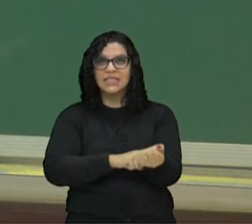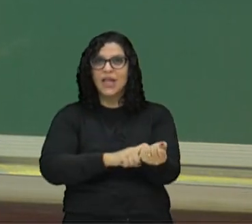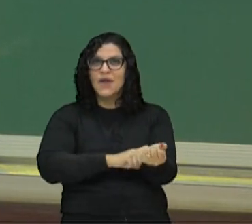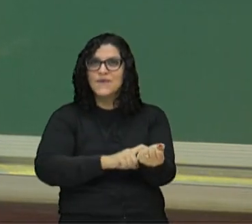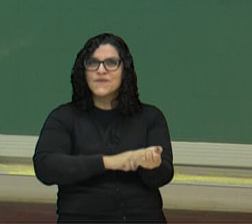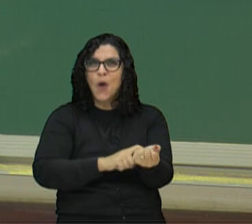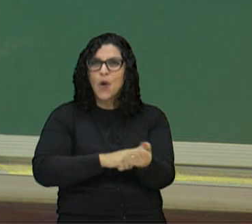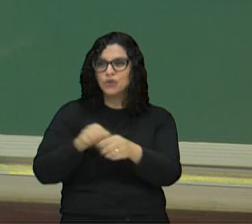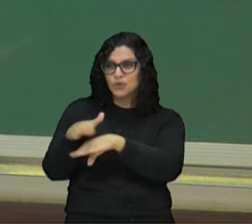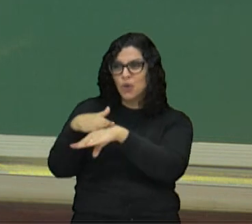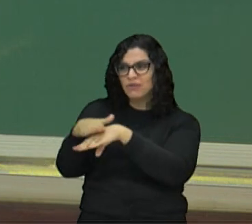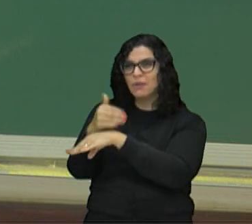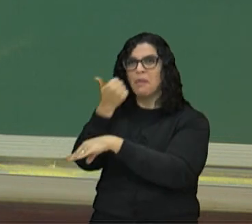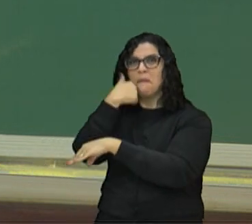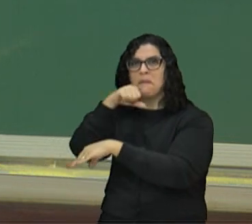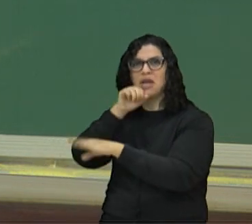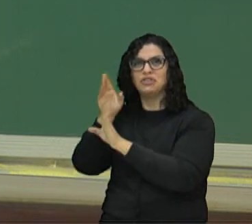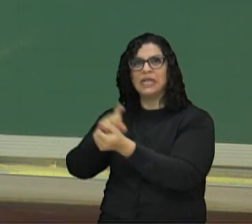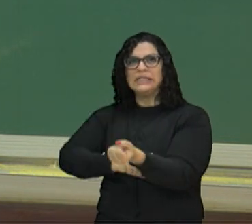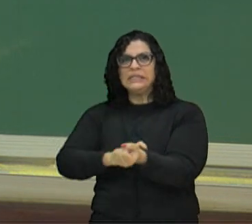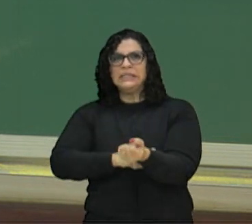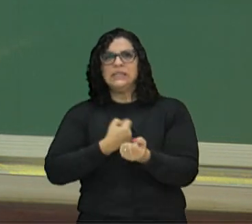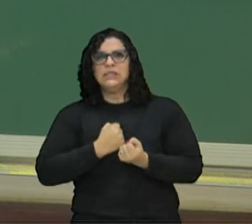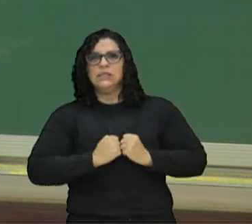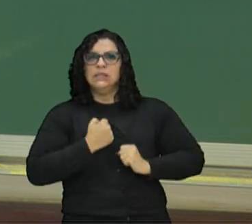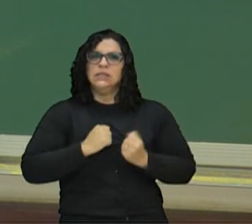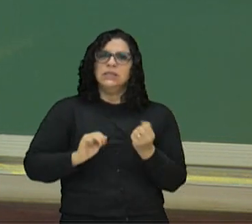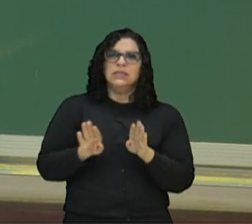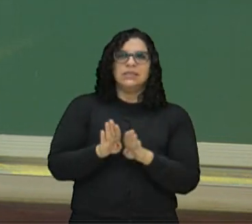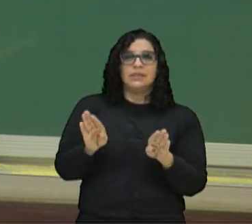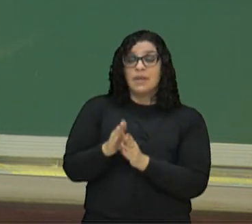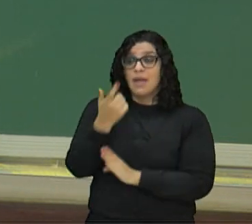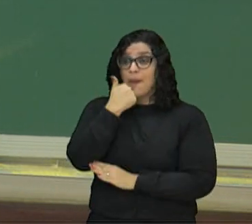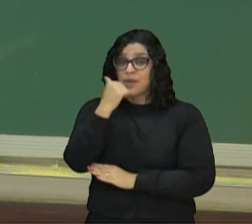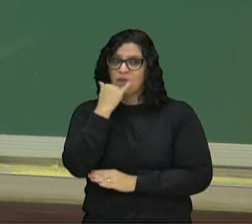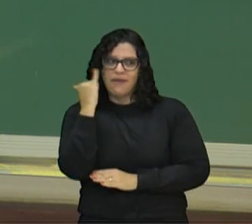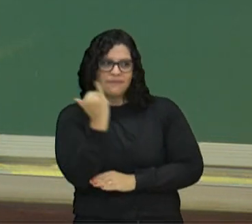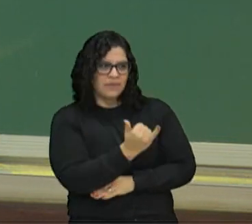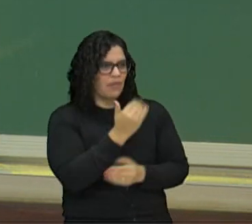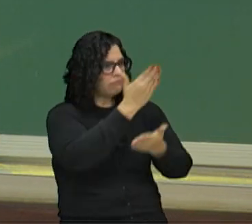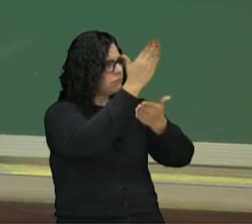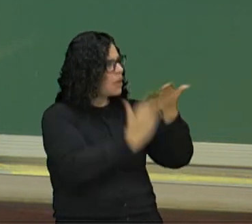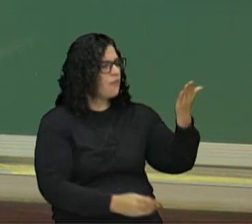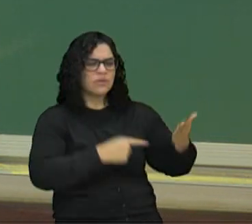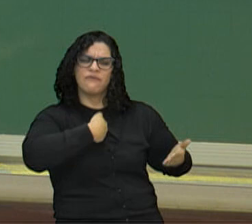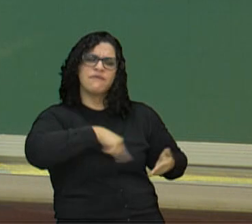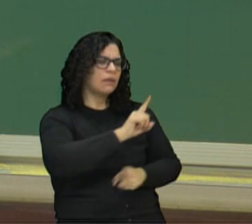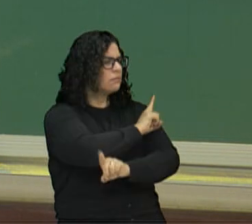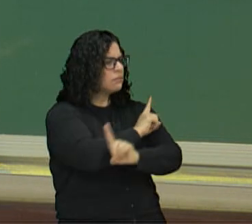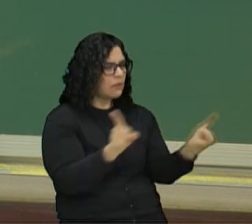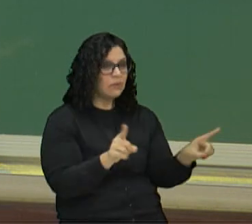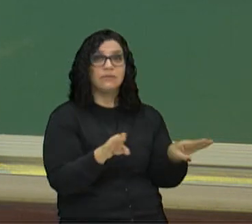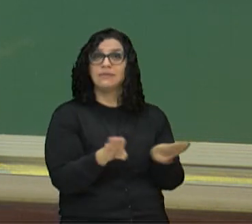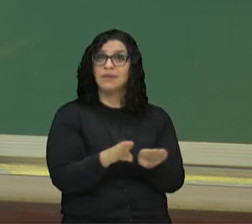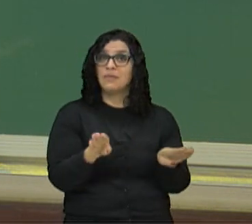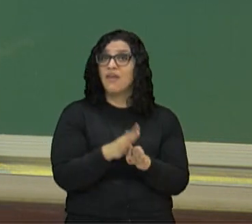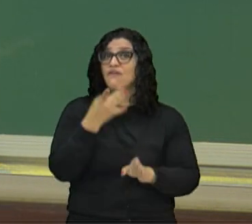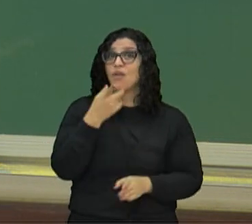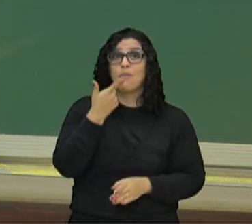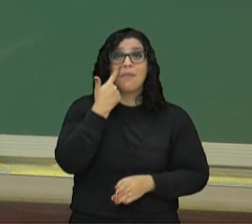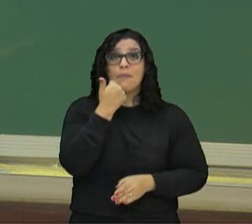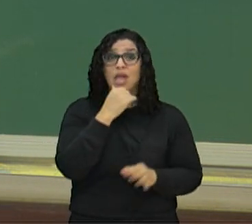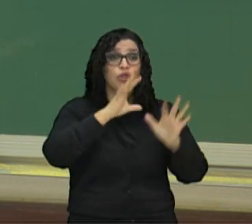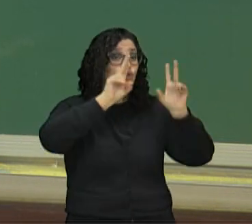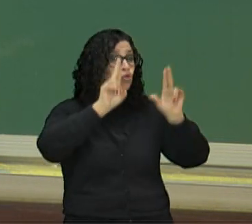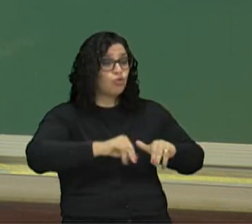já tinha conversado com a sua mãe, a mãe já tinha reprovado a sua ideia, afirmando que o